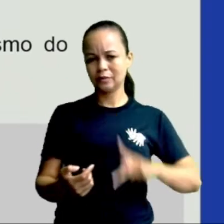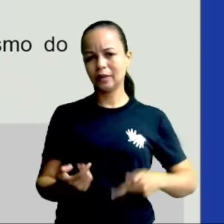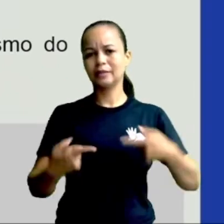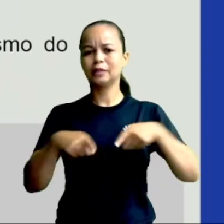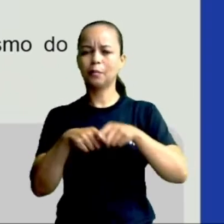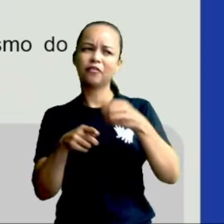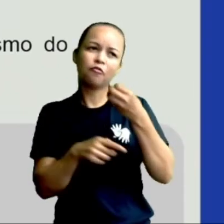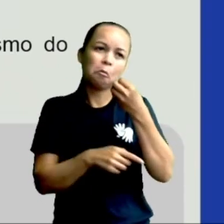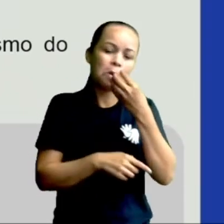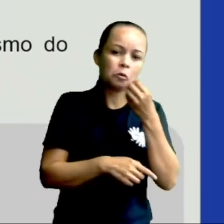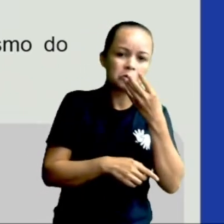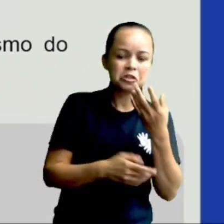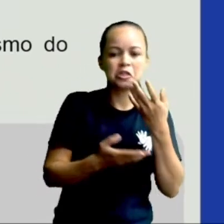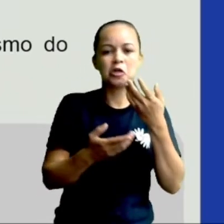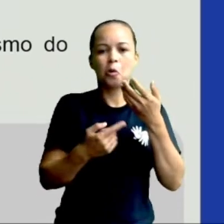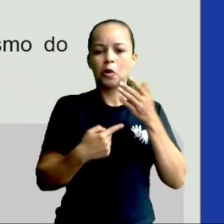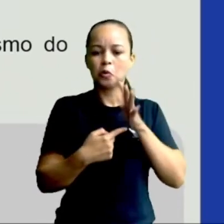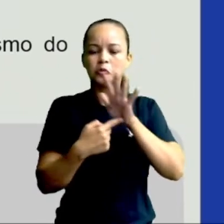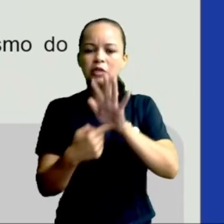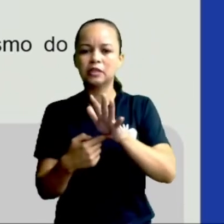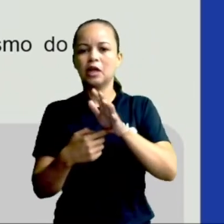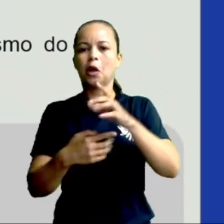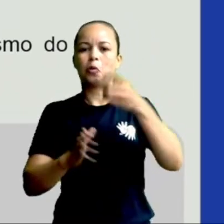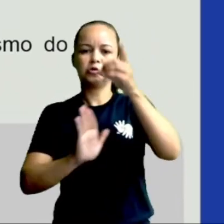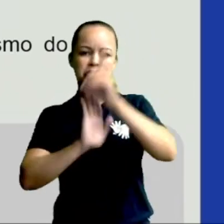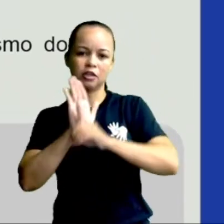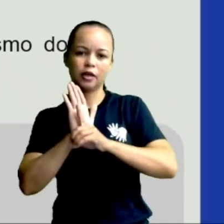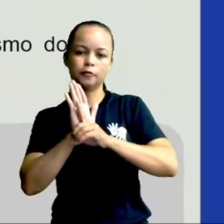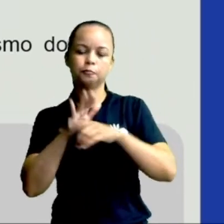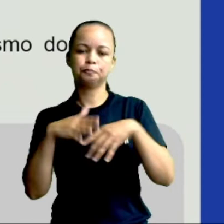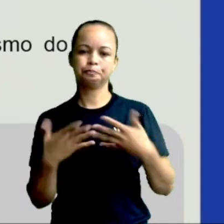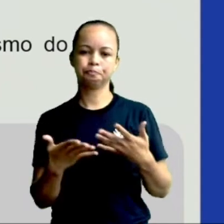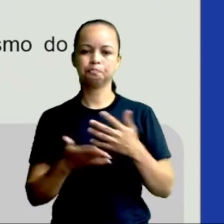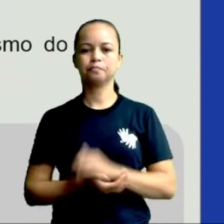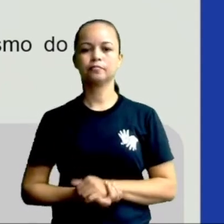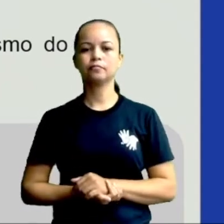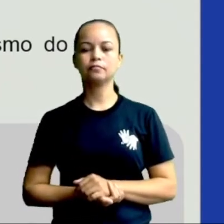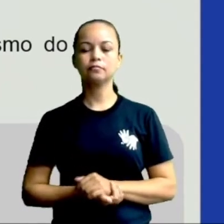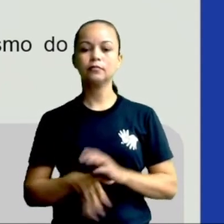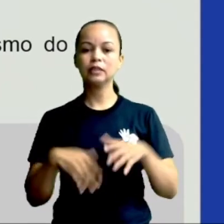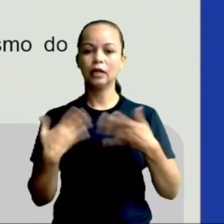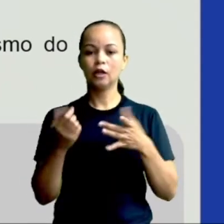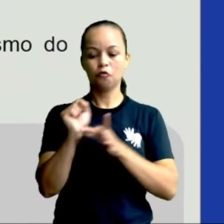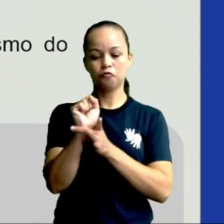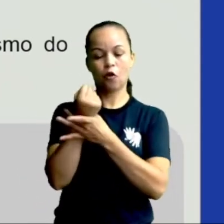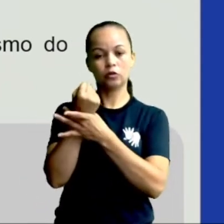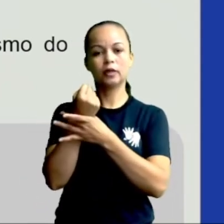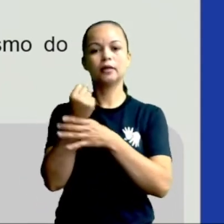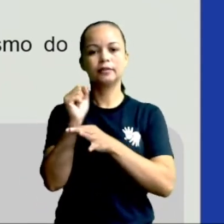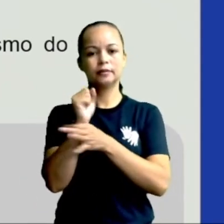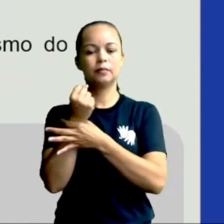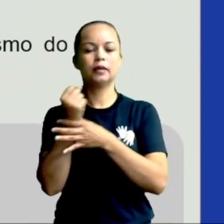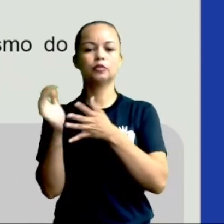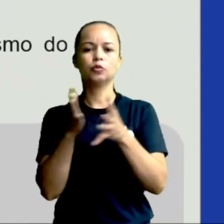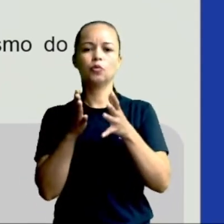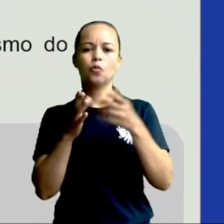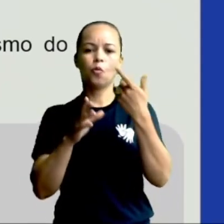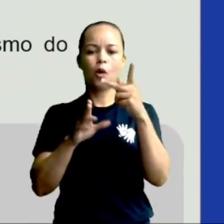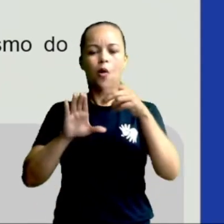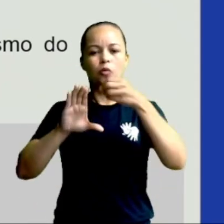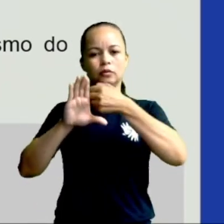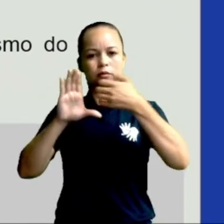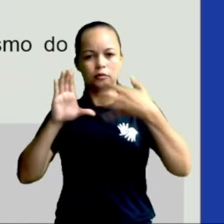foi bonzinho e concedeu os direitos, tá? E aí o fortalecimento, outra característica